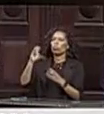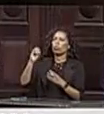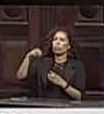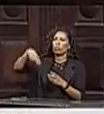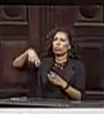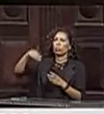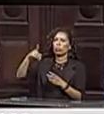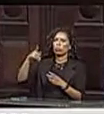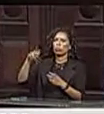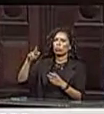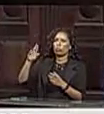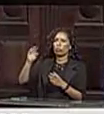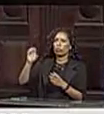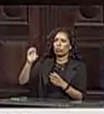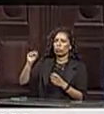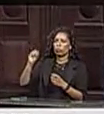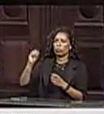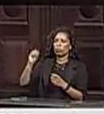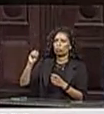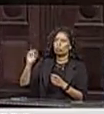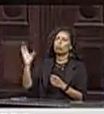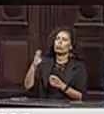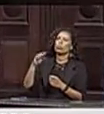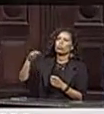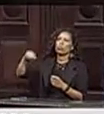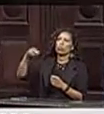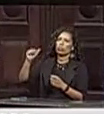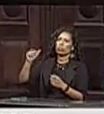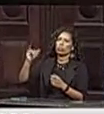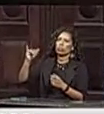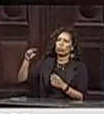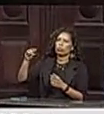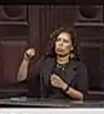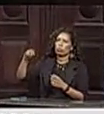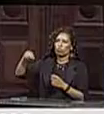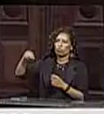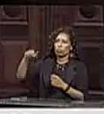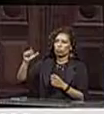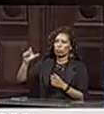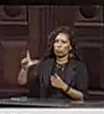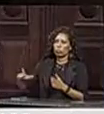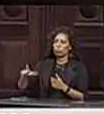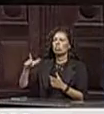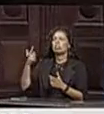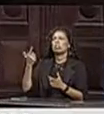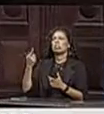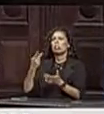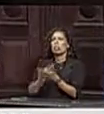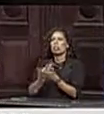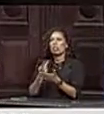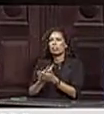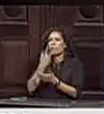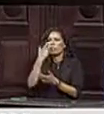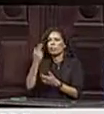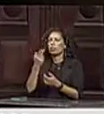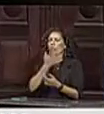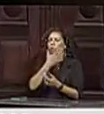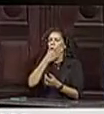o presidente Temer consegue impor a máxima de que o